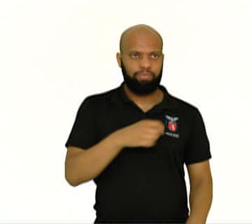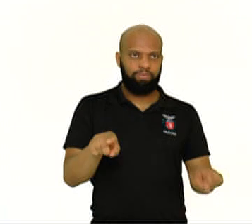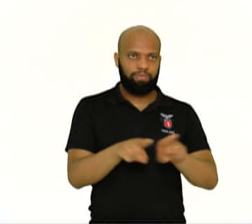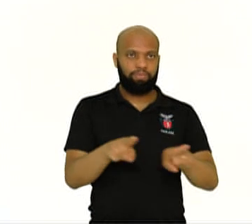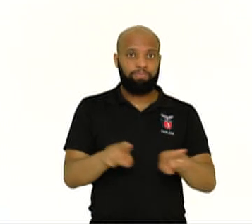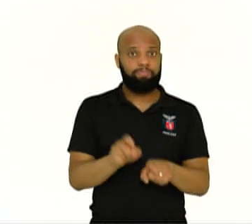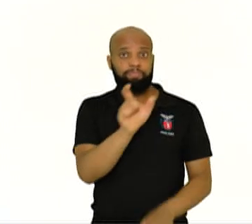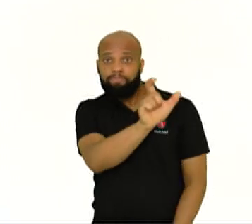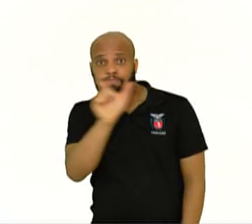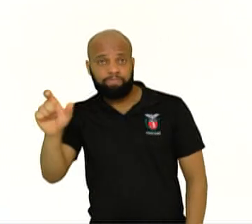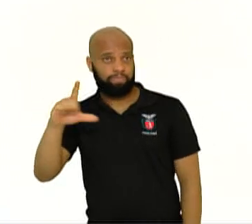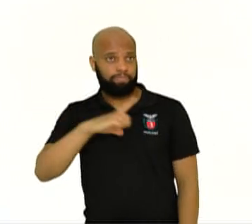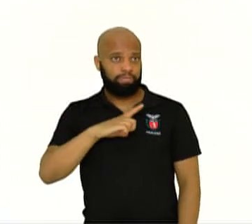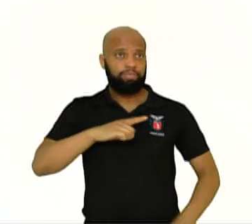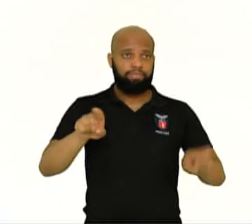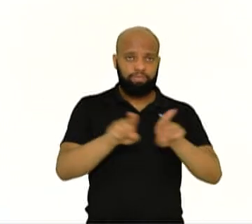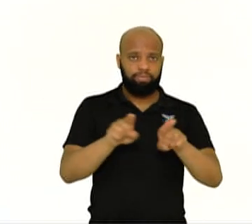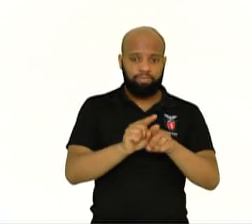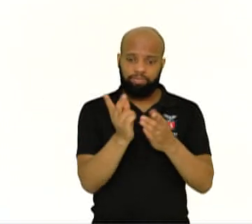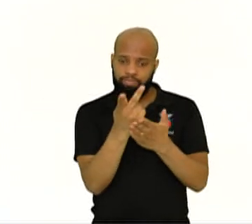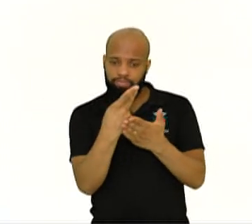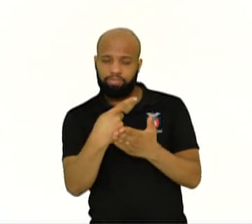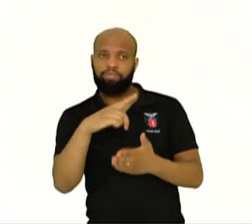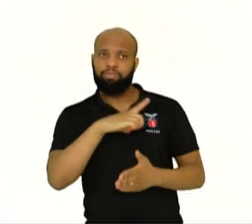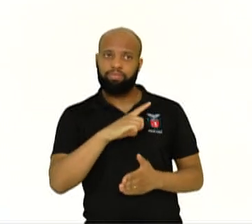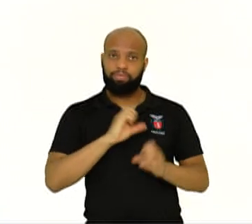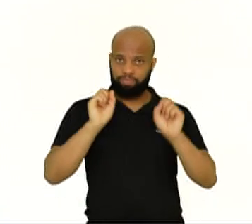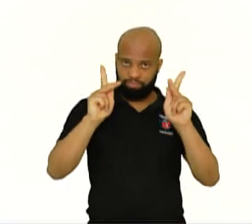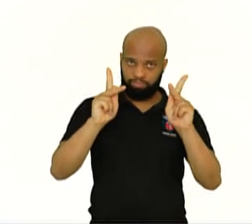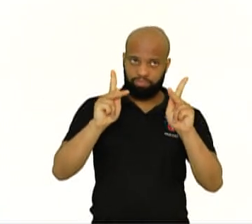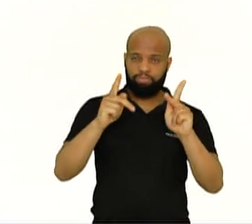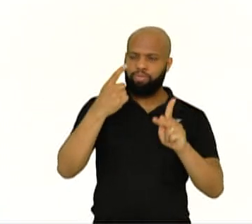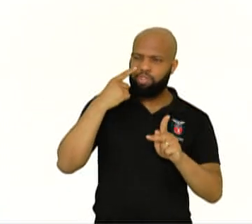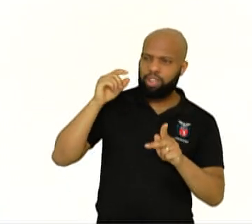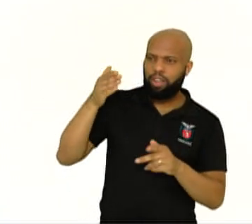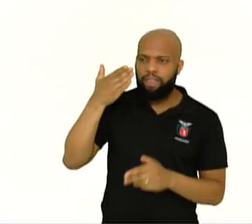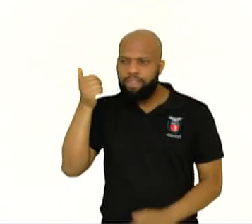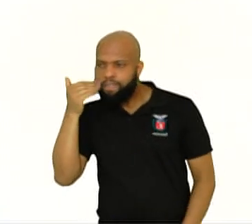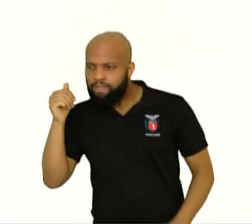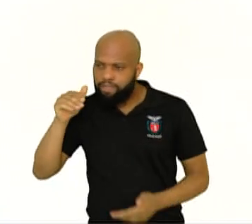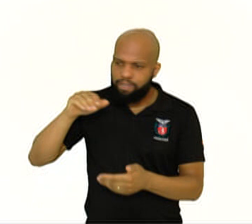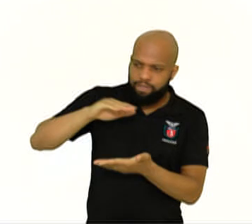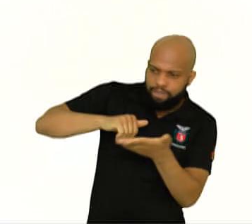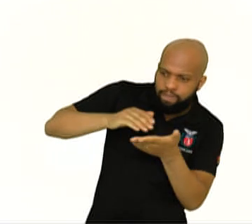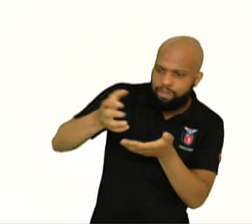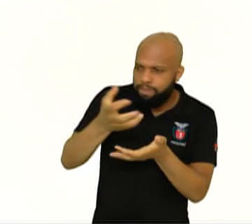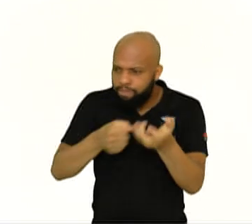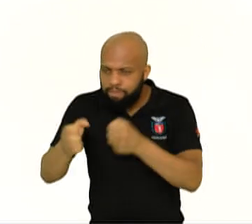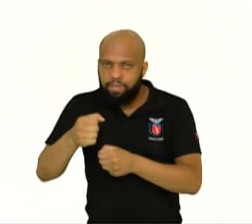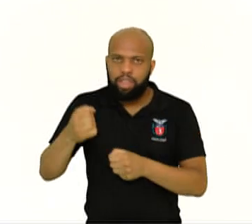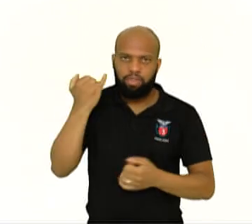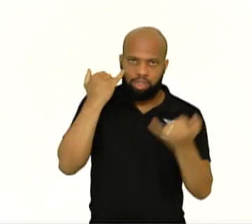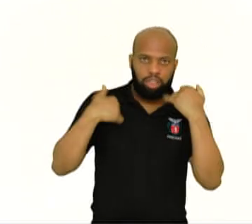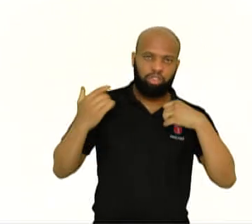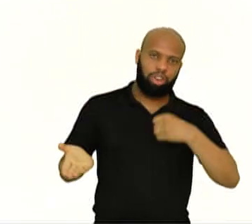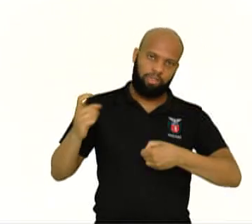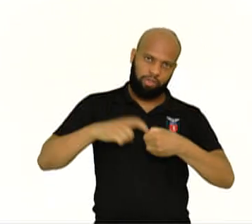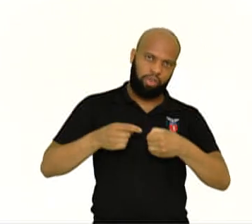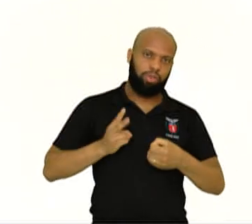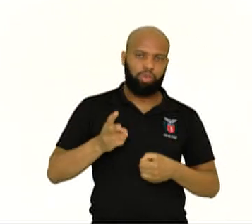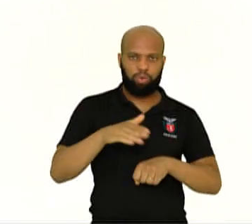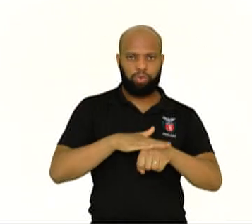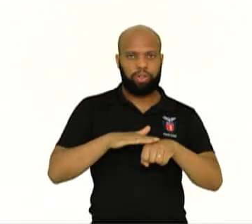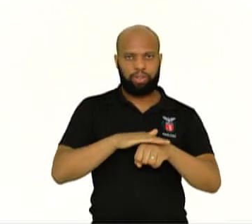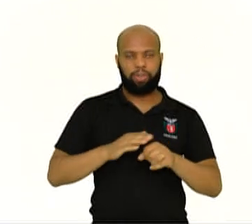nas palavras, nos desenhos. Retire as informações dessa imagem e eu já volto para a gente conversar.